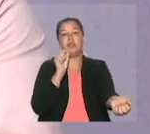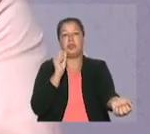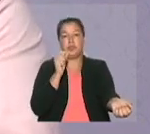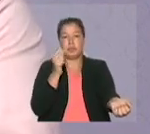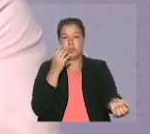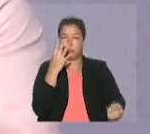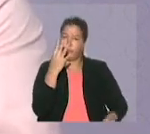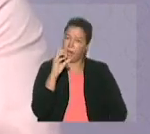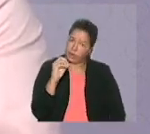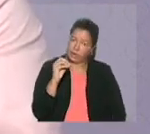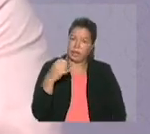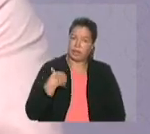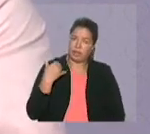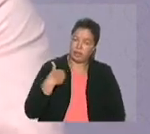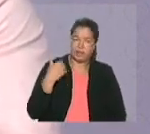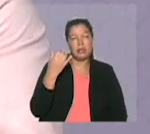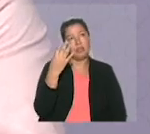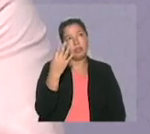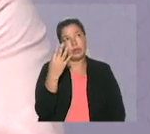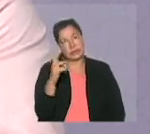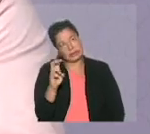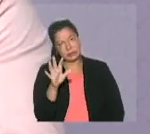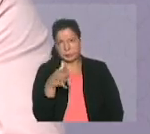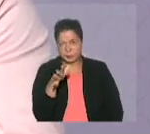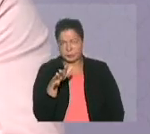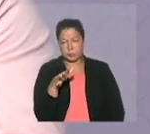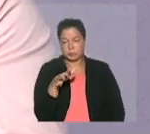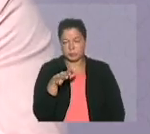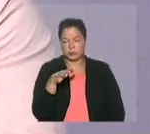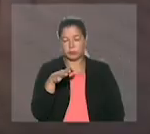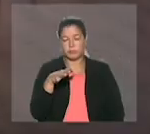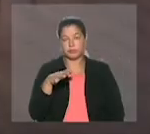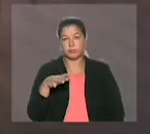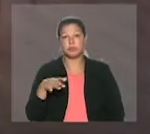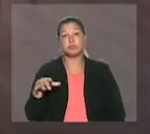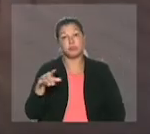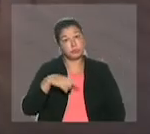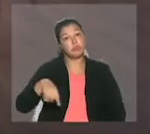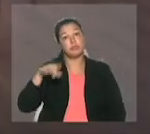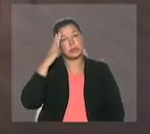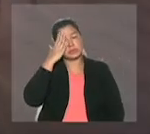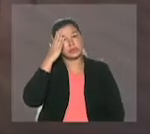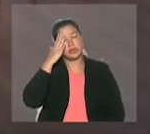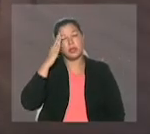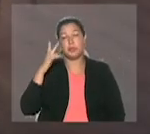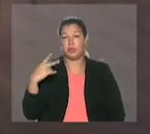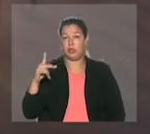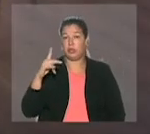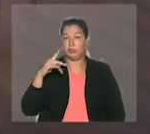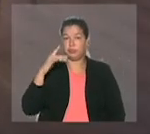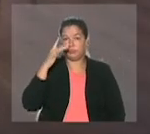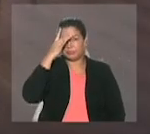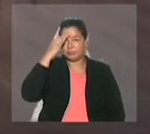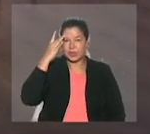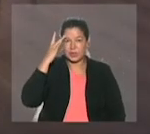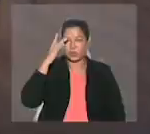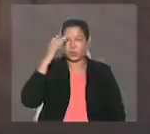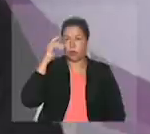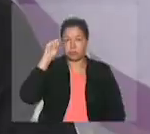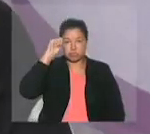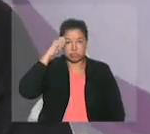de 45. Né? E todo mundo sabe que na população realidade, a população negra, porque ela tem uma